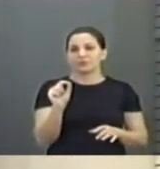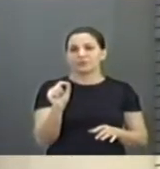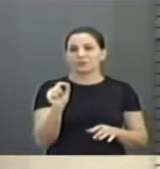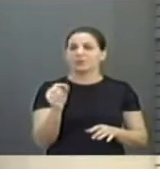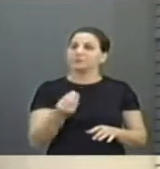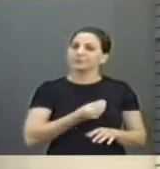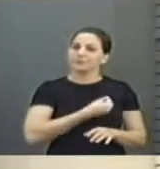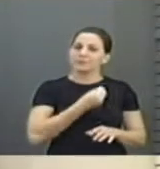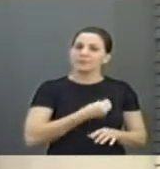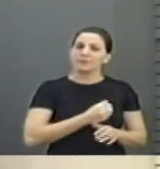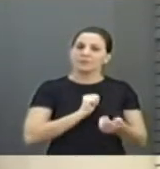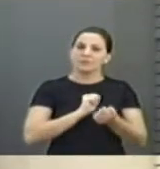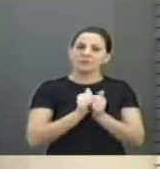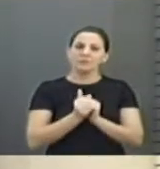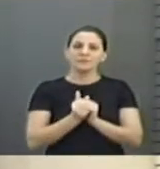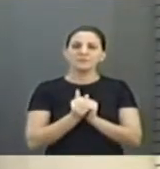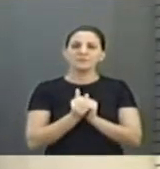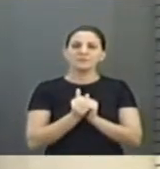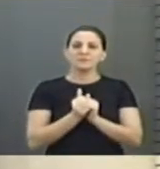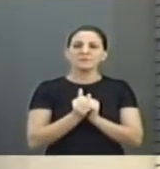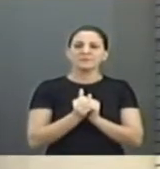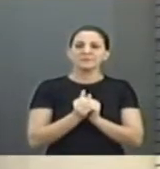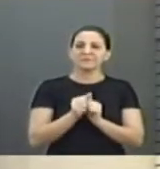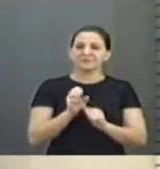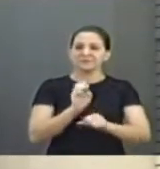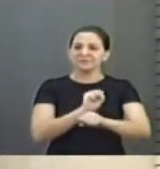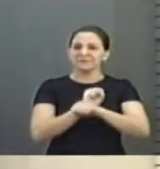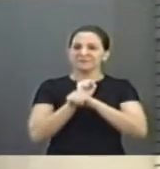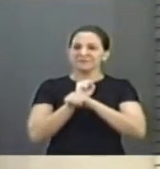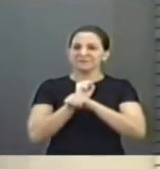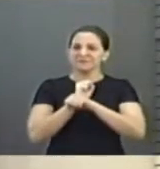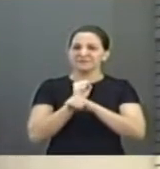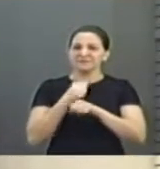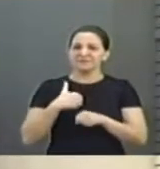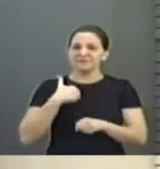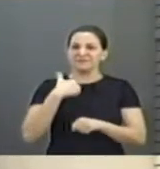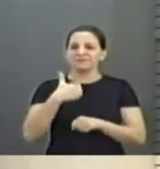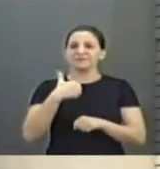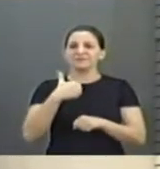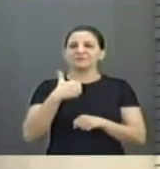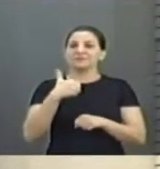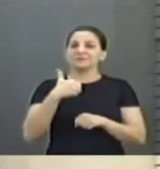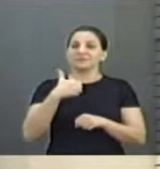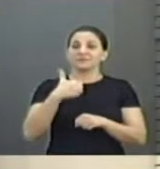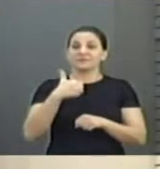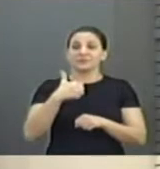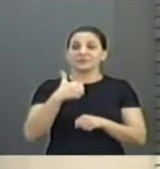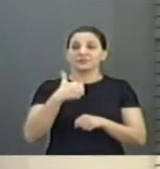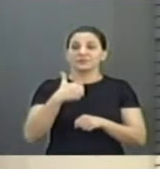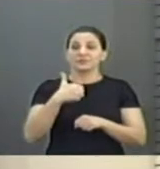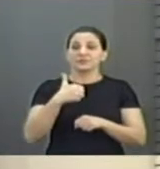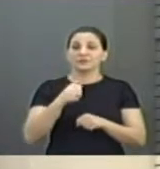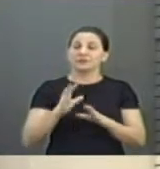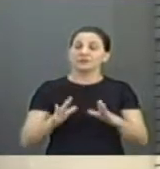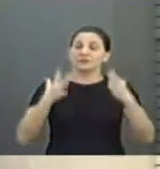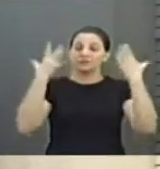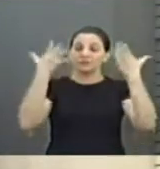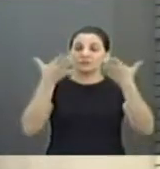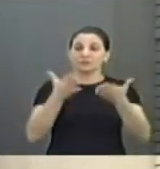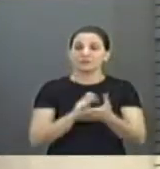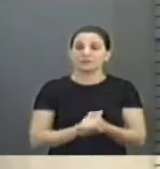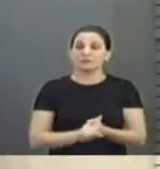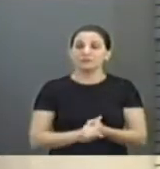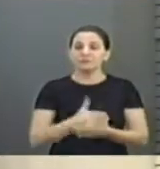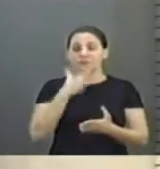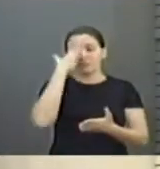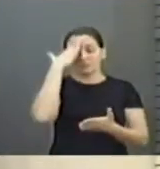que viveram esses jogos, a expectativa altamente positiva disso aí, do evento.